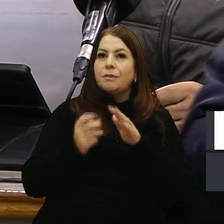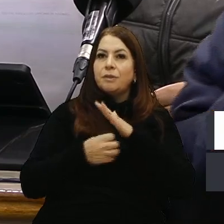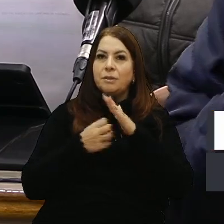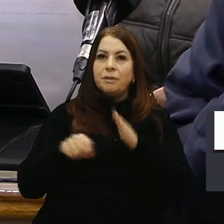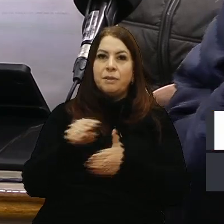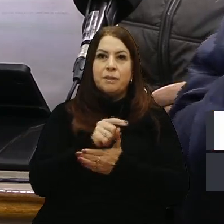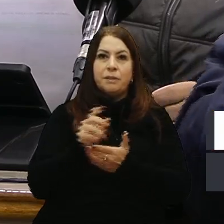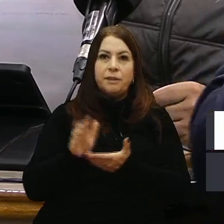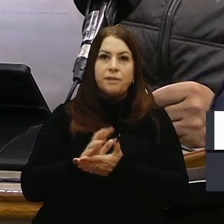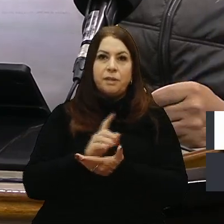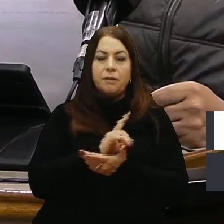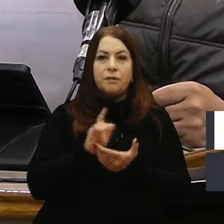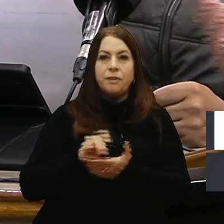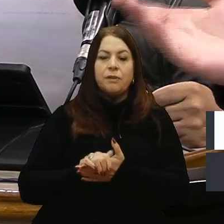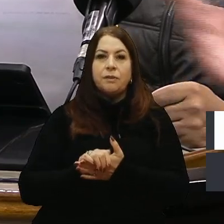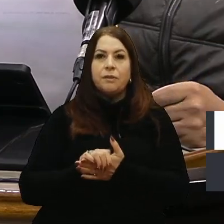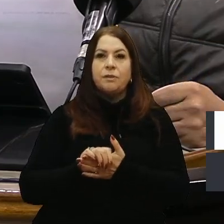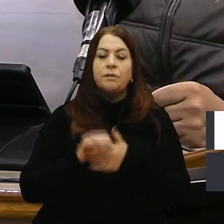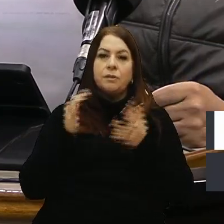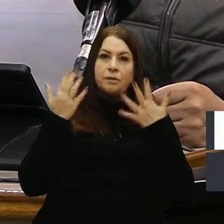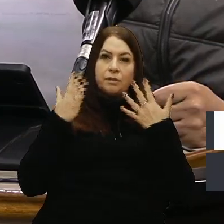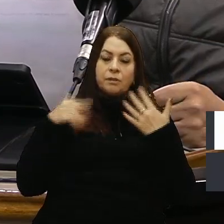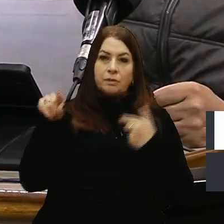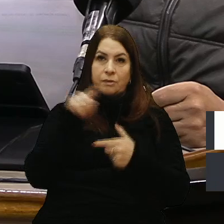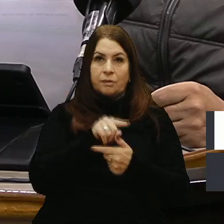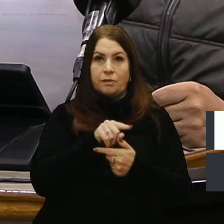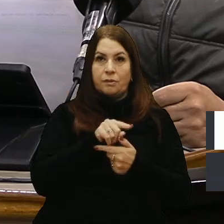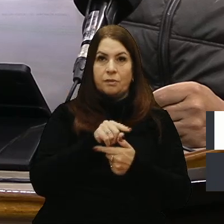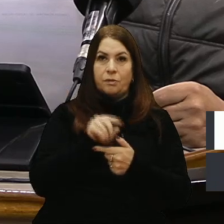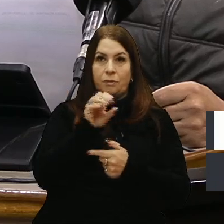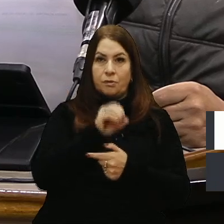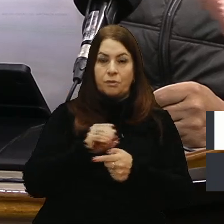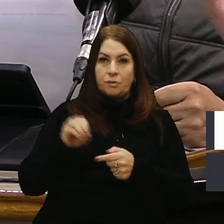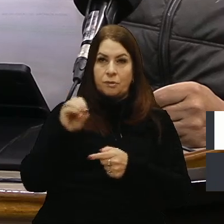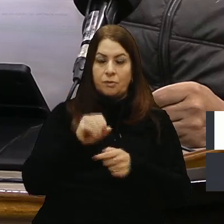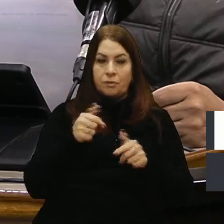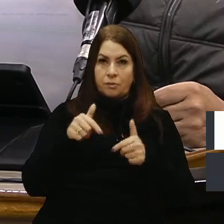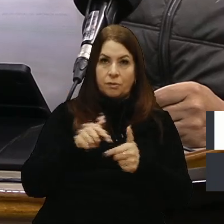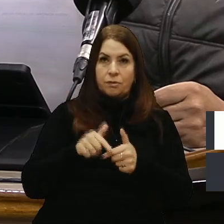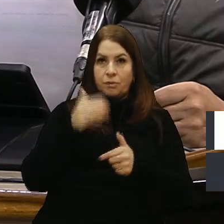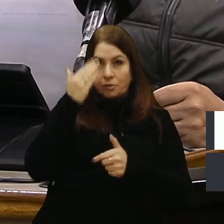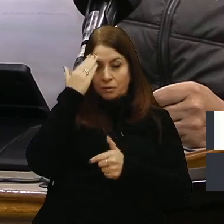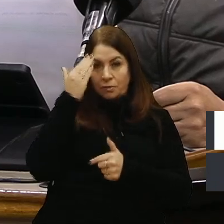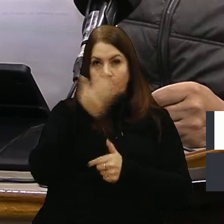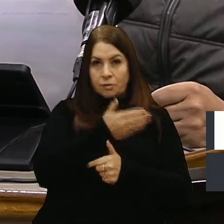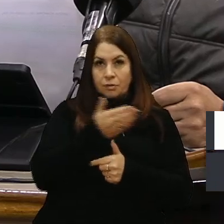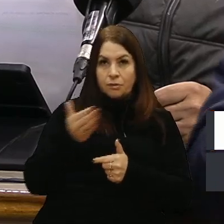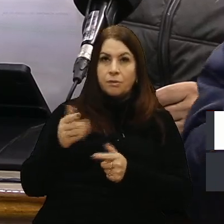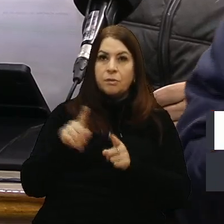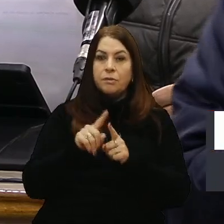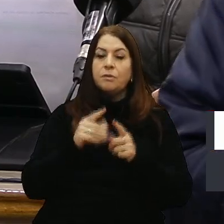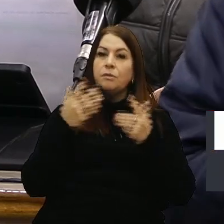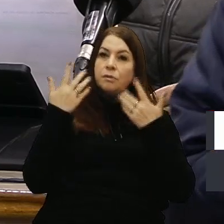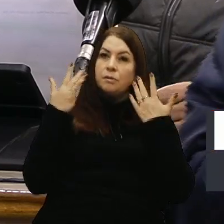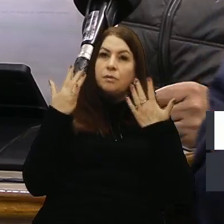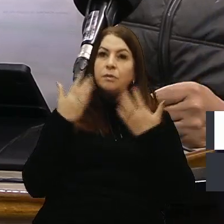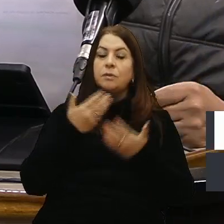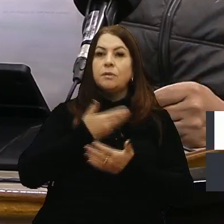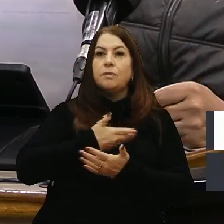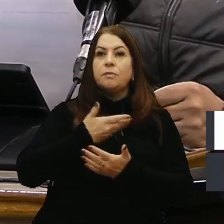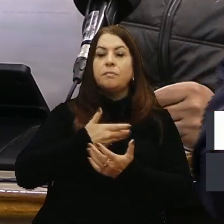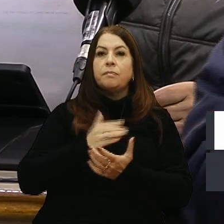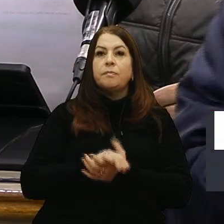empresa. Quero dar parabéns pelo excelente trabalho e agradecer. Também quero dar os parabéns para o meu